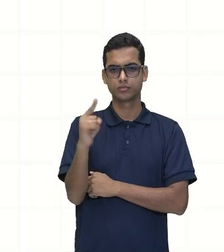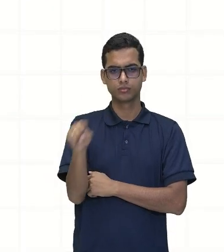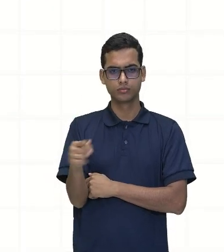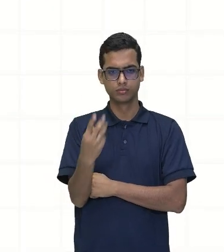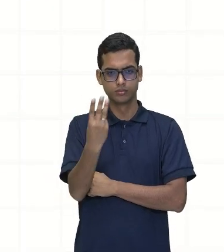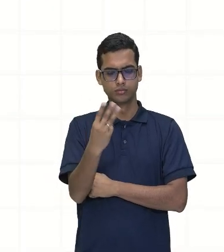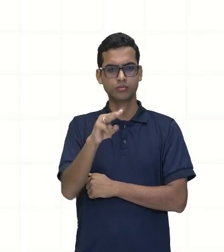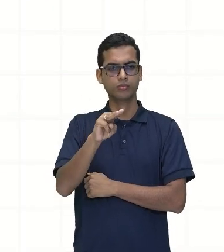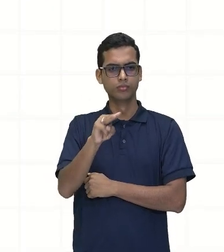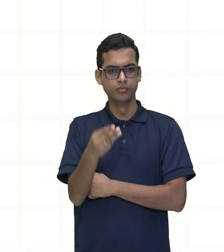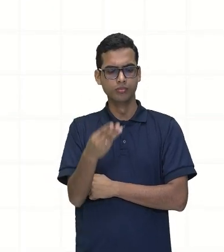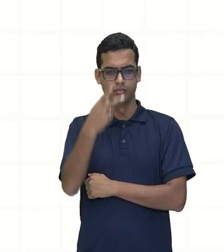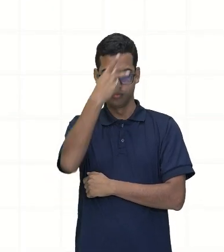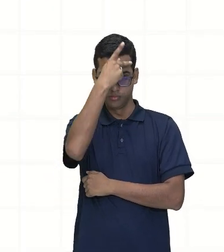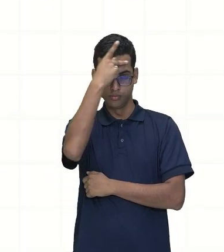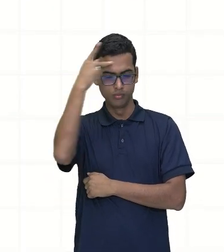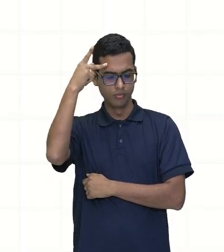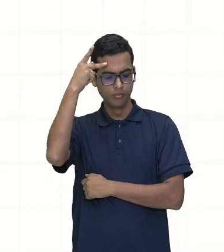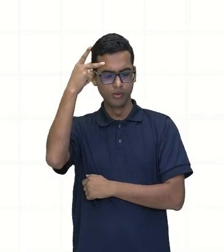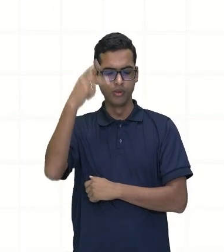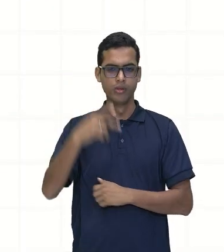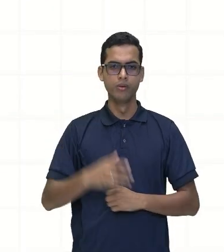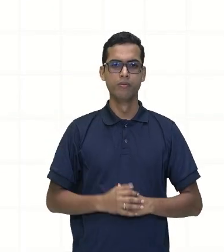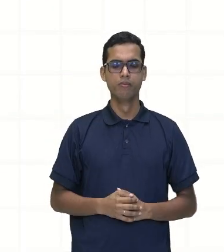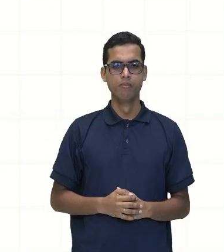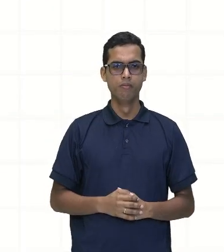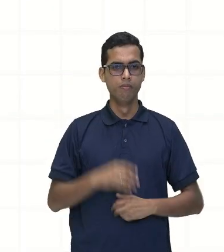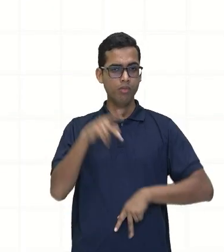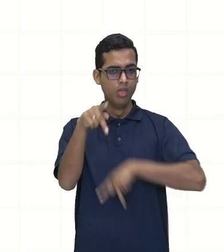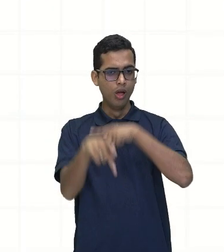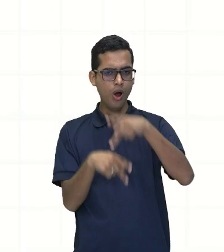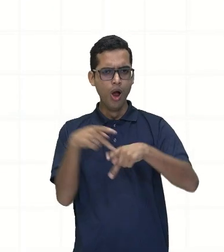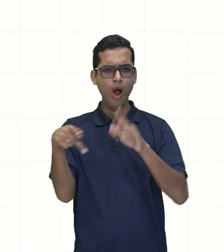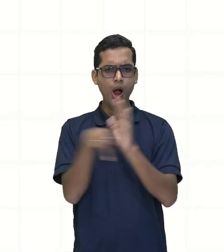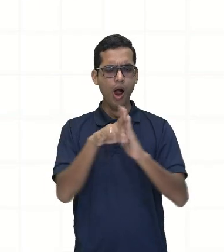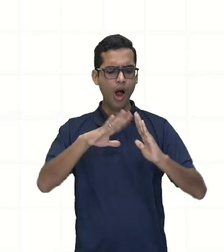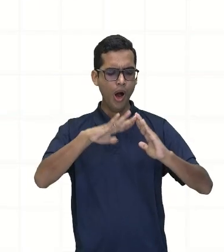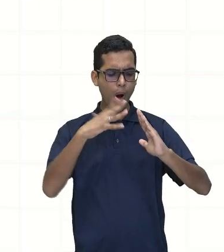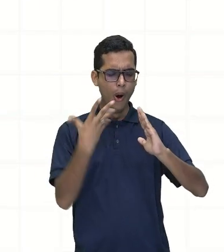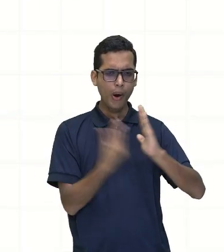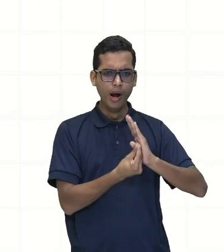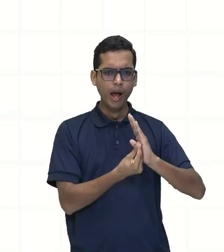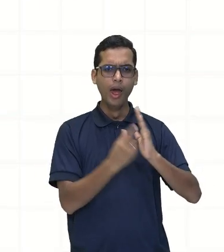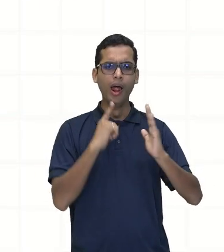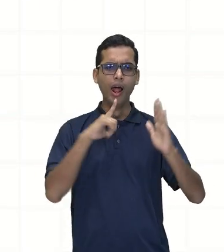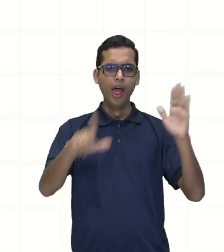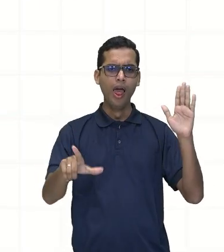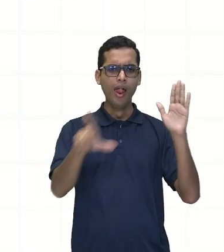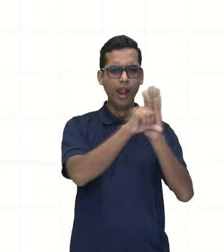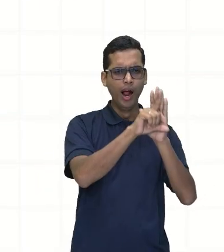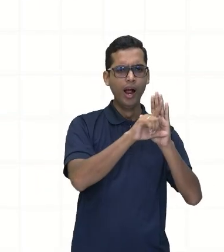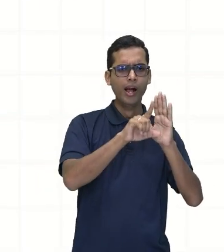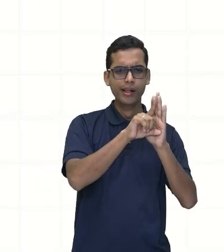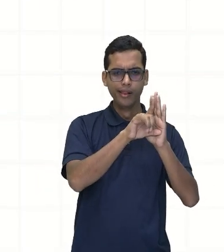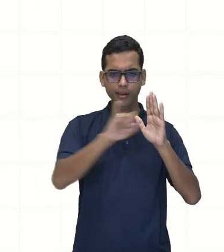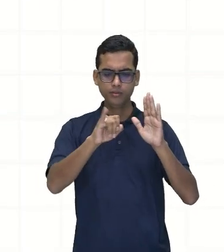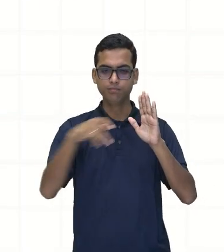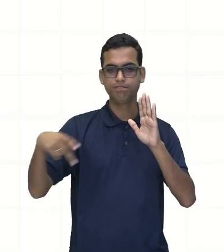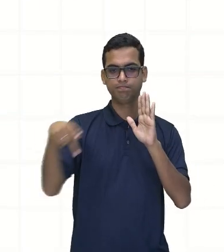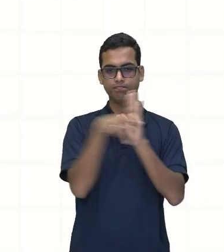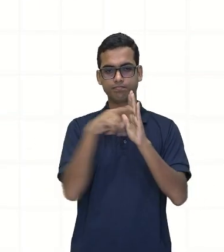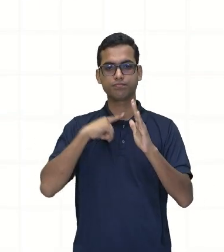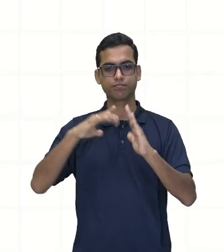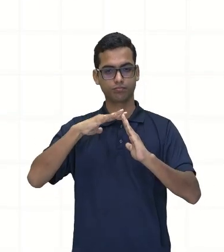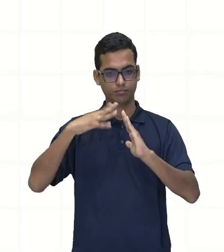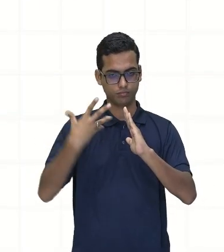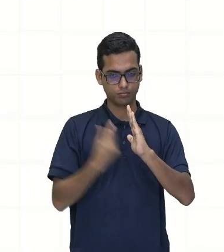de pessoas nas populações quilombolas. Apesar da lei de quilombolas, que é uma lei do ano de